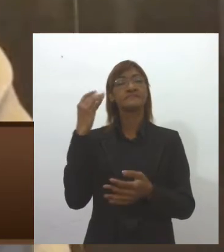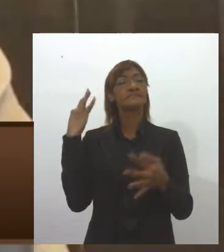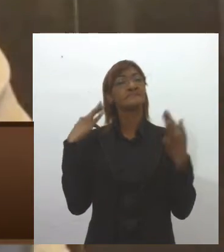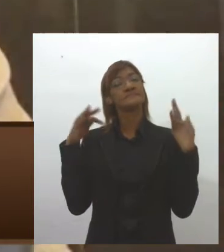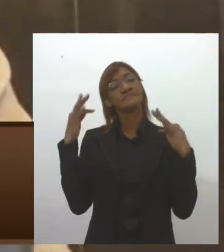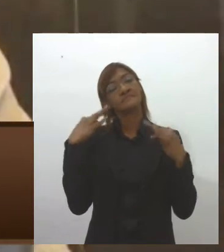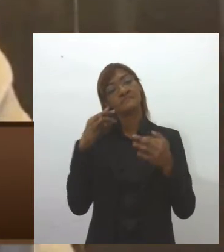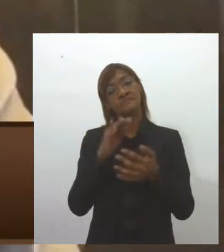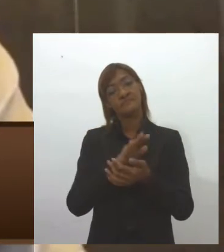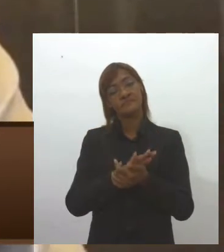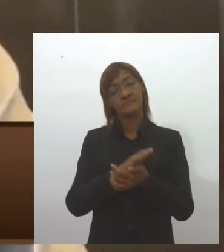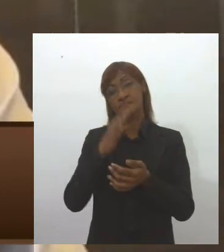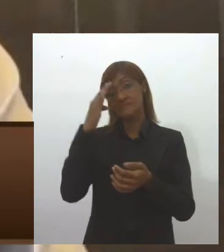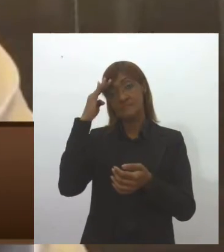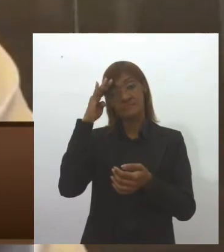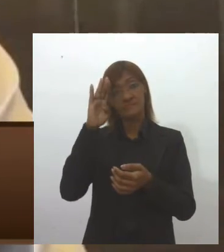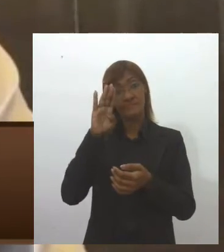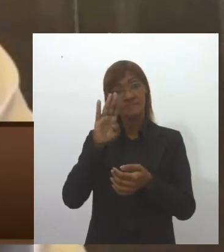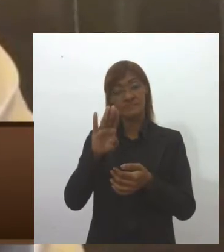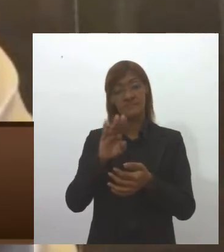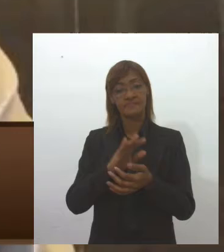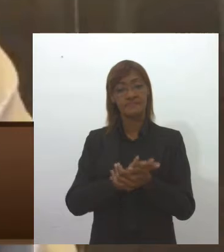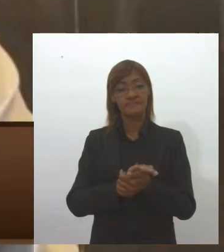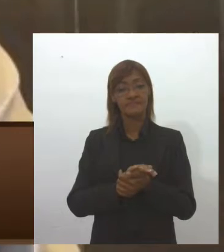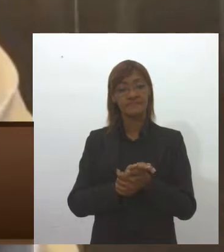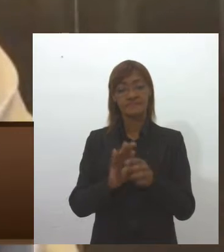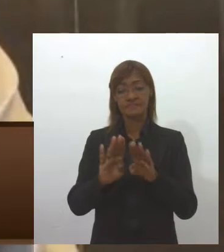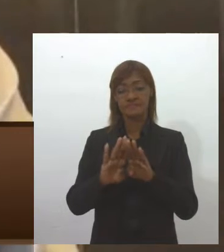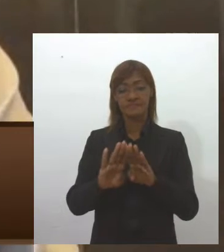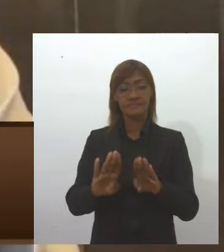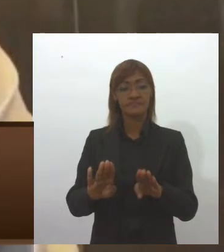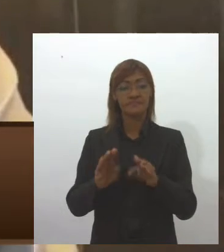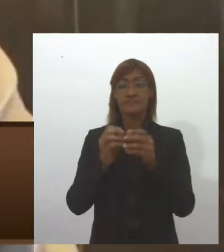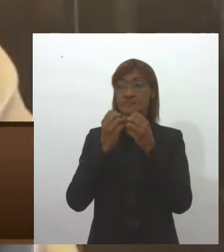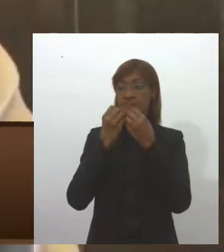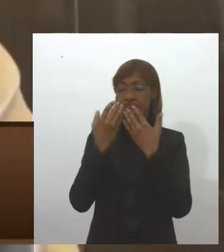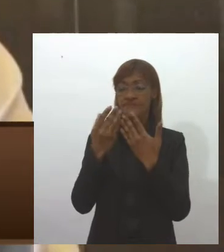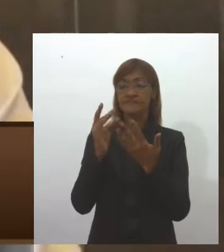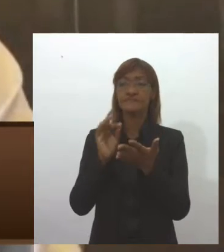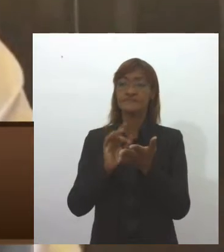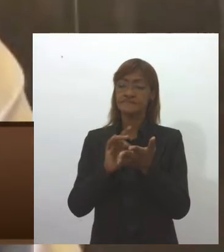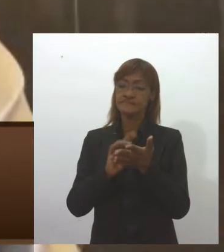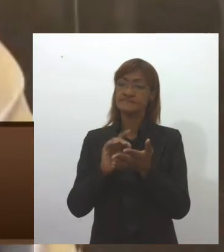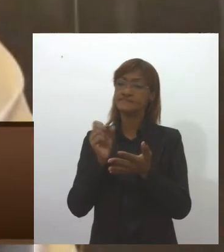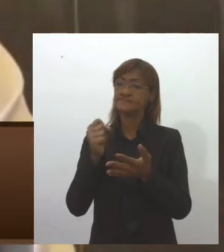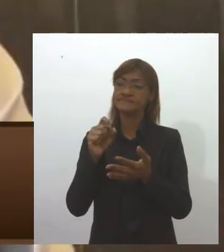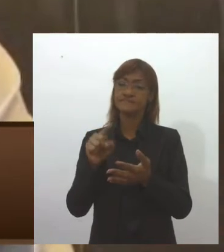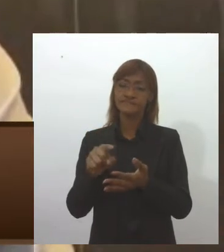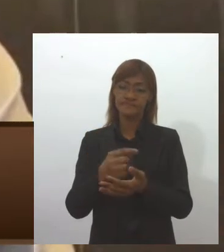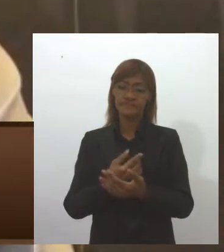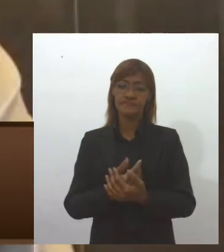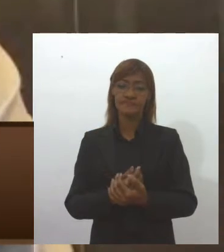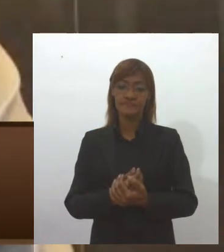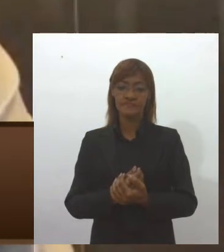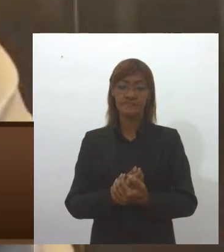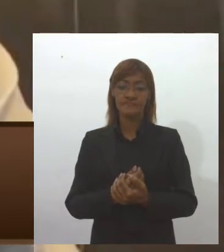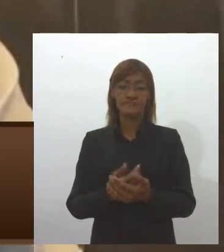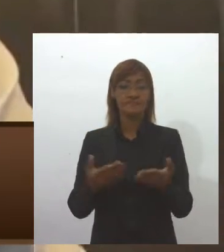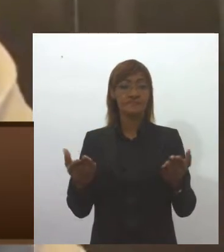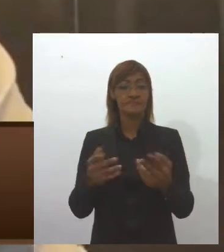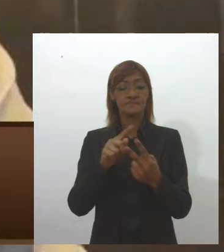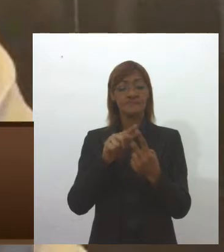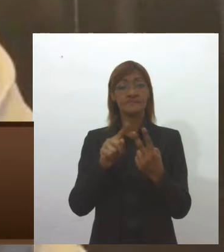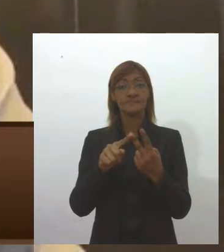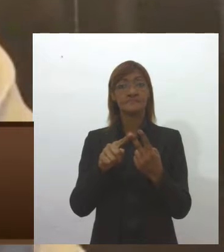principalmente nesse setor de eventos. Eu acho que esse setor de eventos aí vai ser um plus, porque realmente Sergipe, hoje nós temos 2 tipos de turismo,